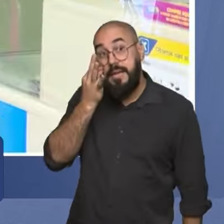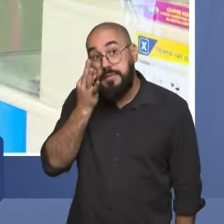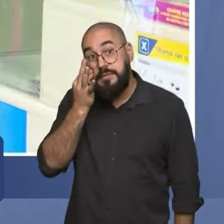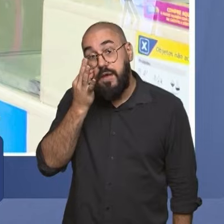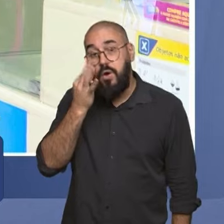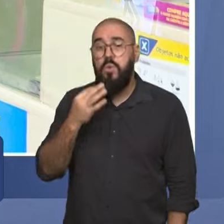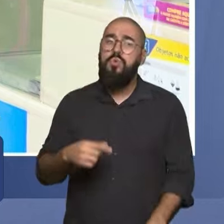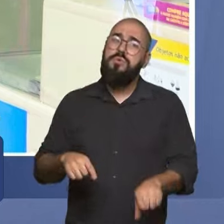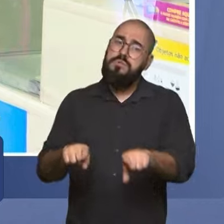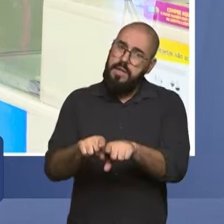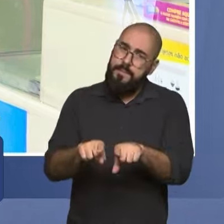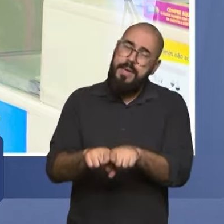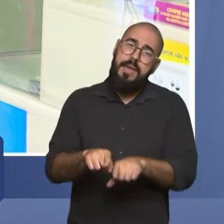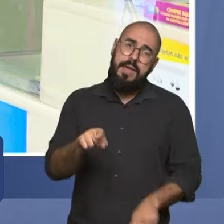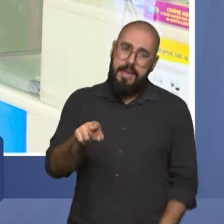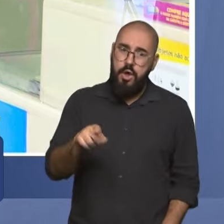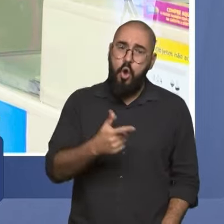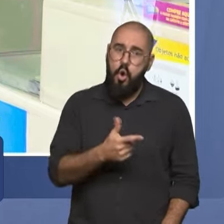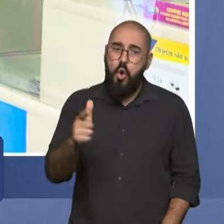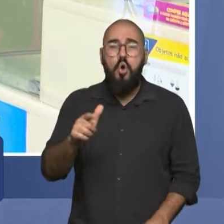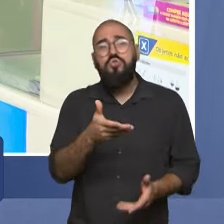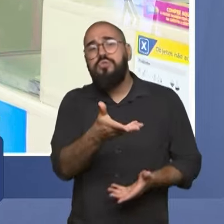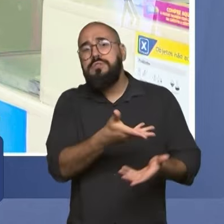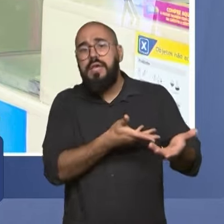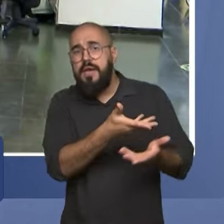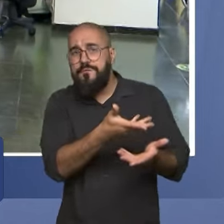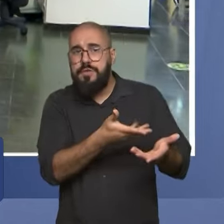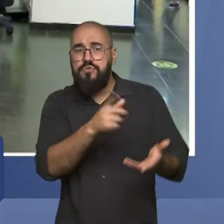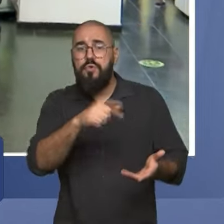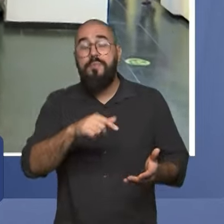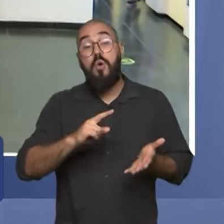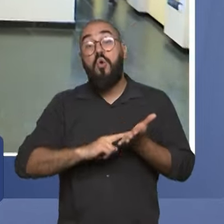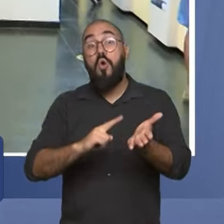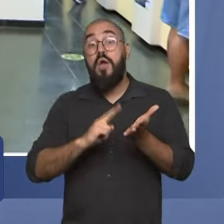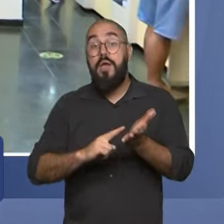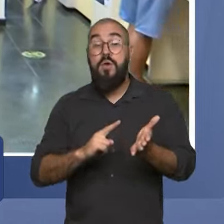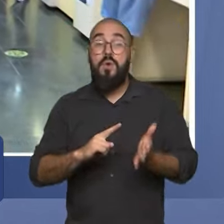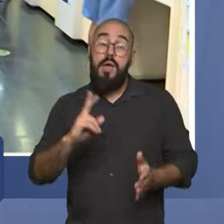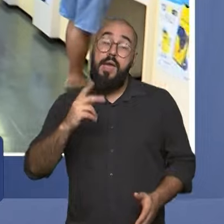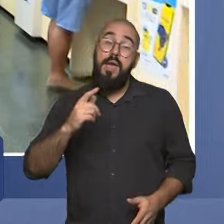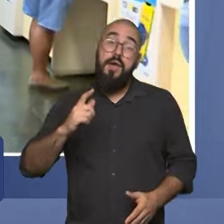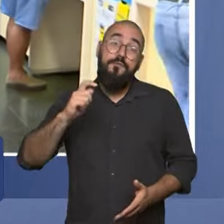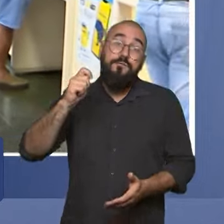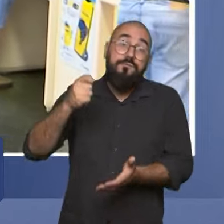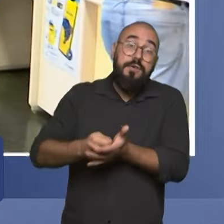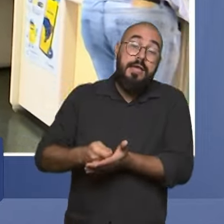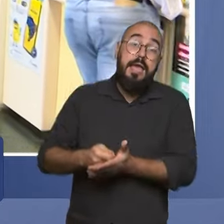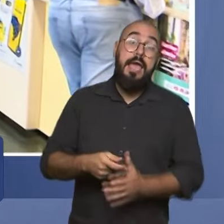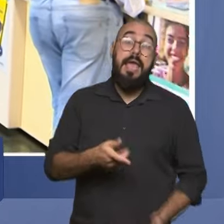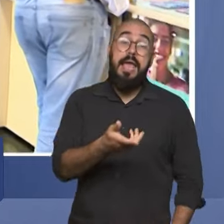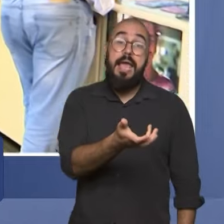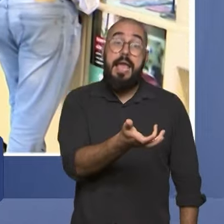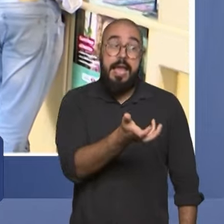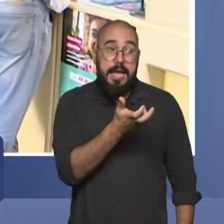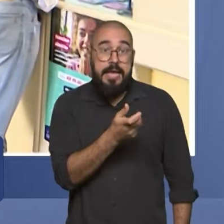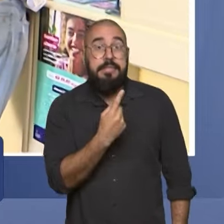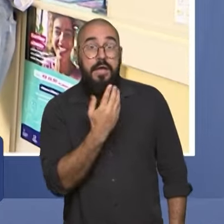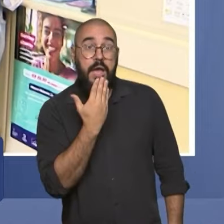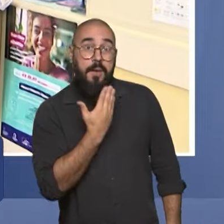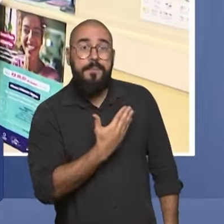tem acesso a um outro serviço por meio dos Correios, que é o cumprimento de exigência. Isso acontece quando o Instituto